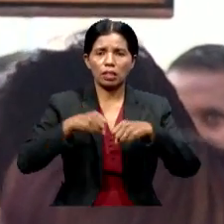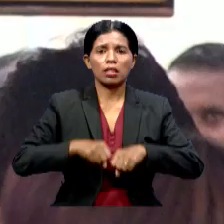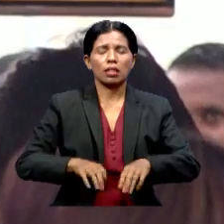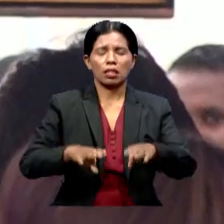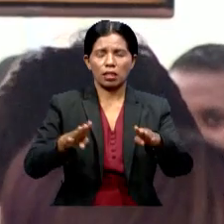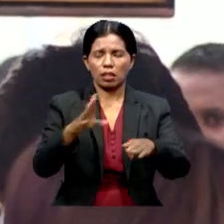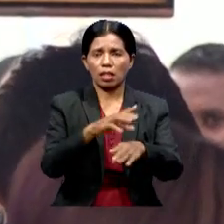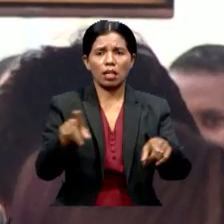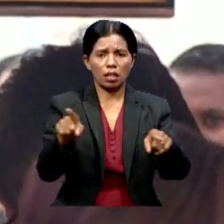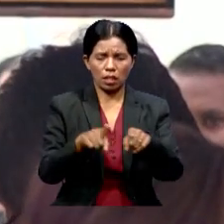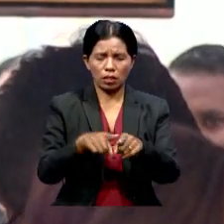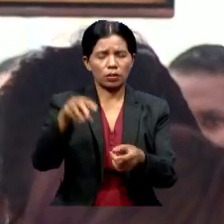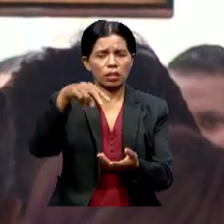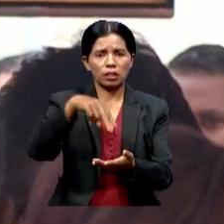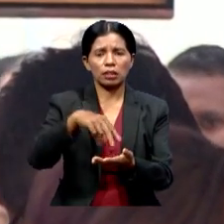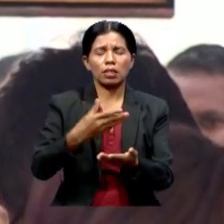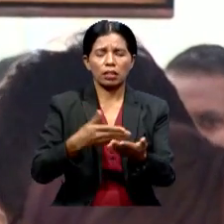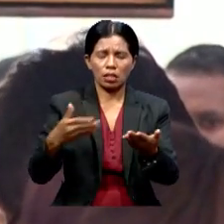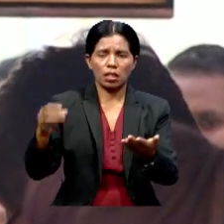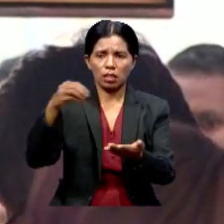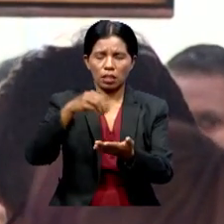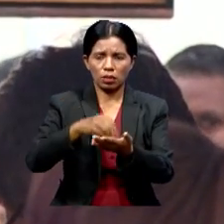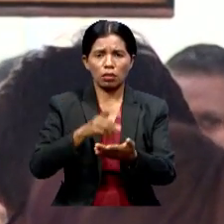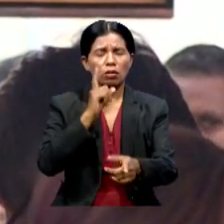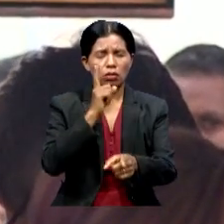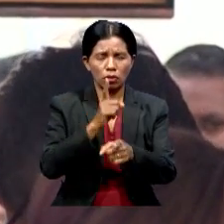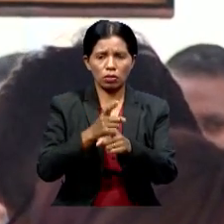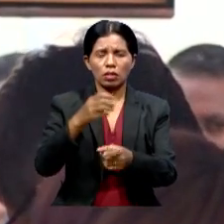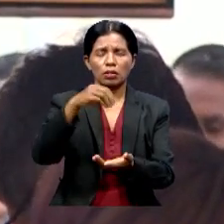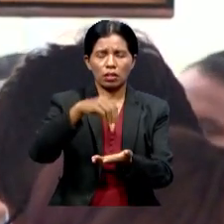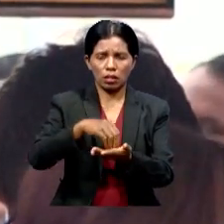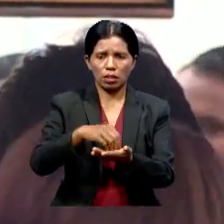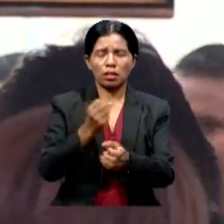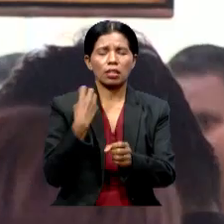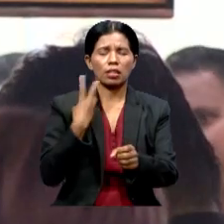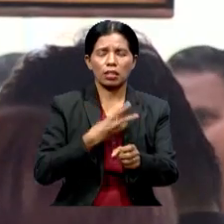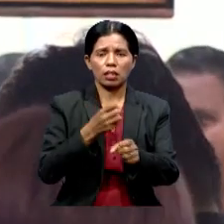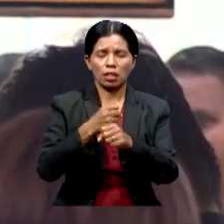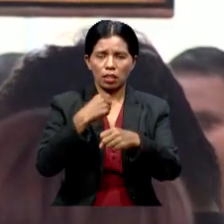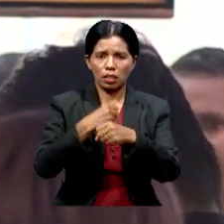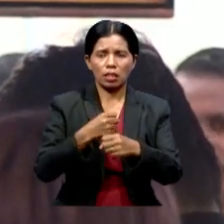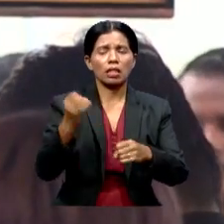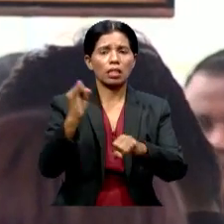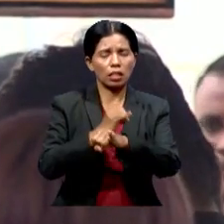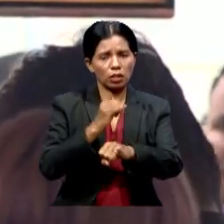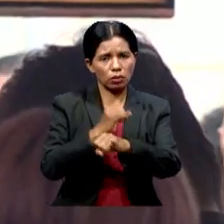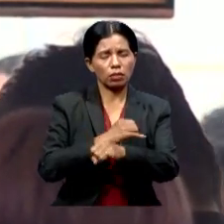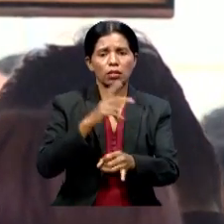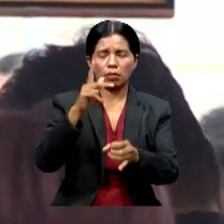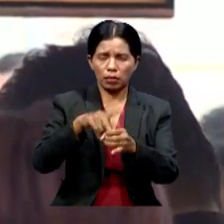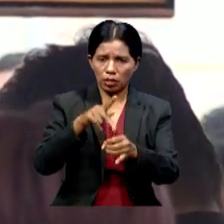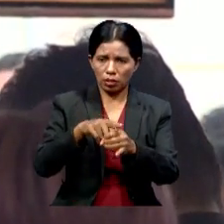nessa investimentos de bem necessário, já que cria ainda na indústria petrolífera RACI, onde é